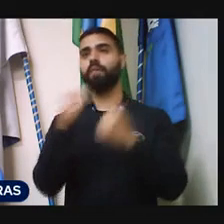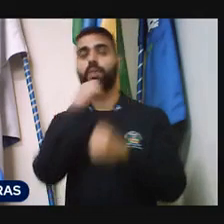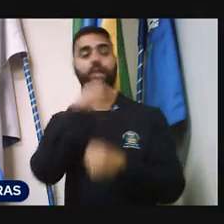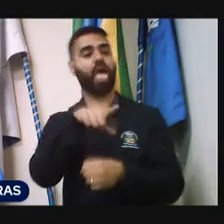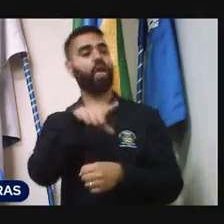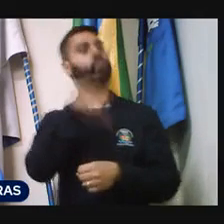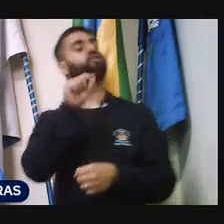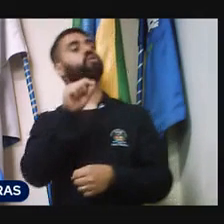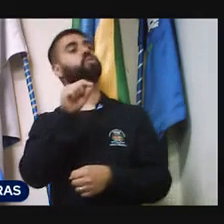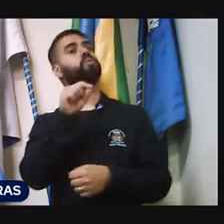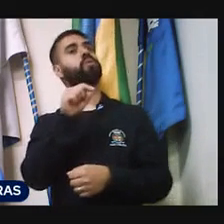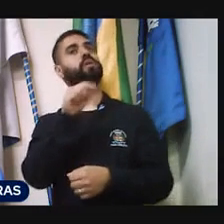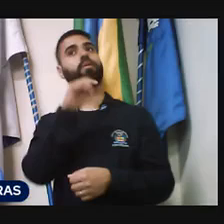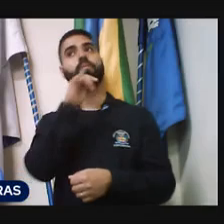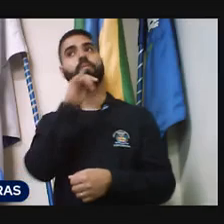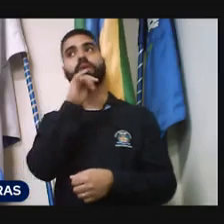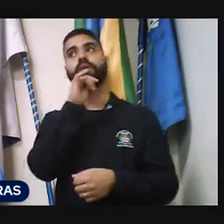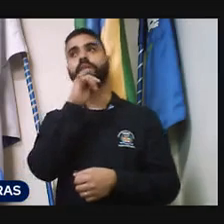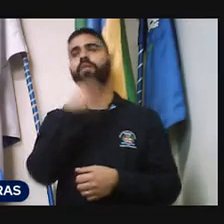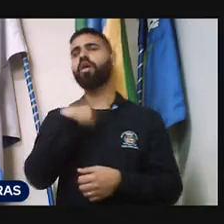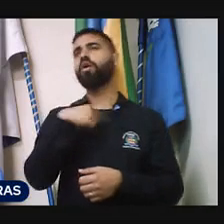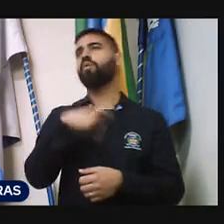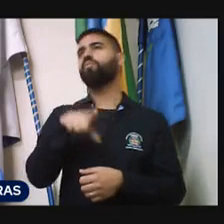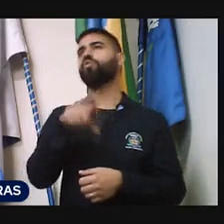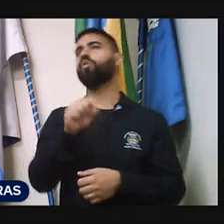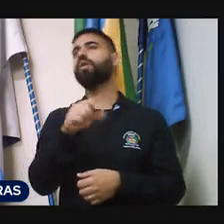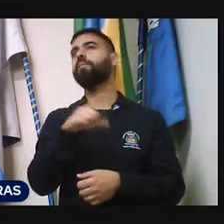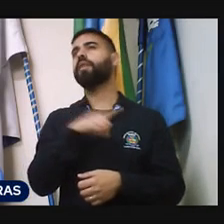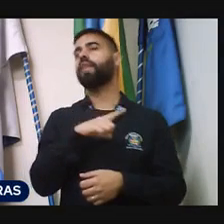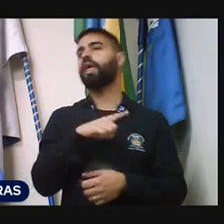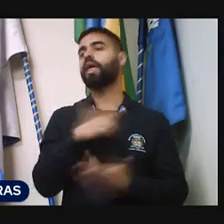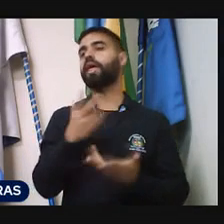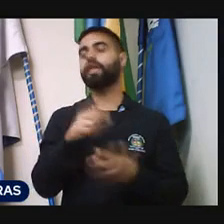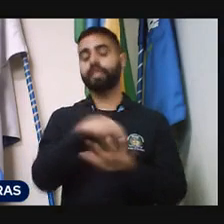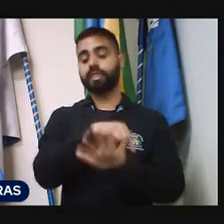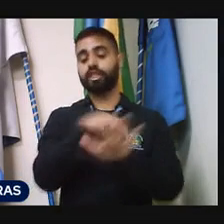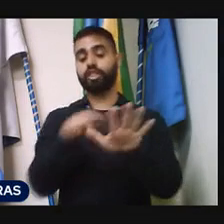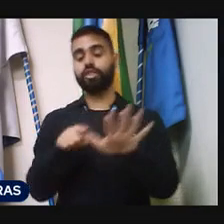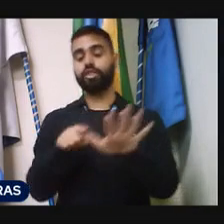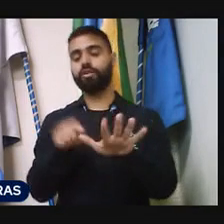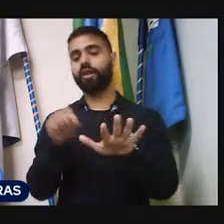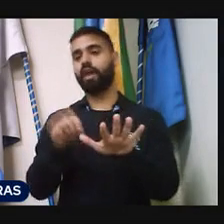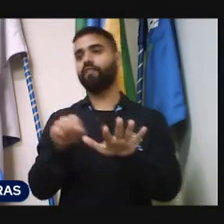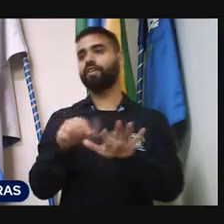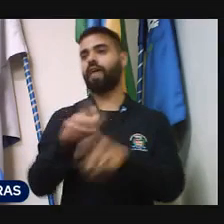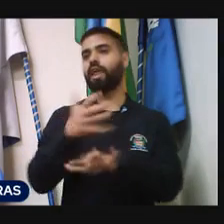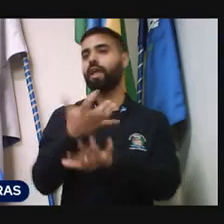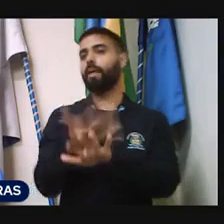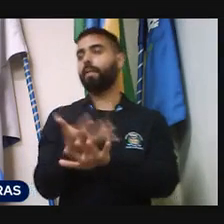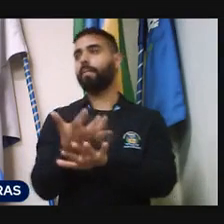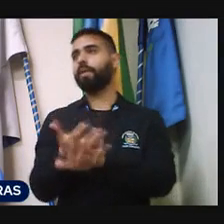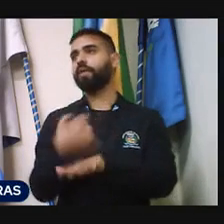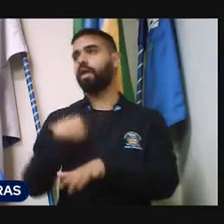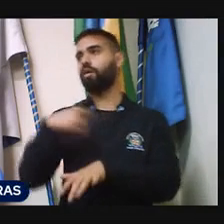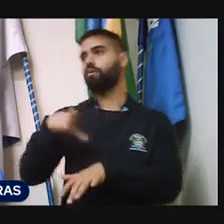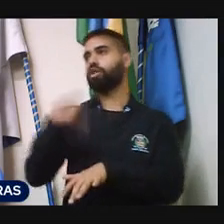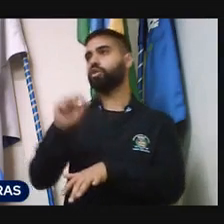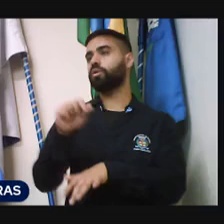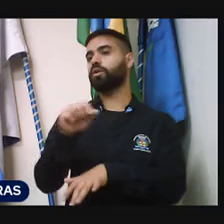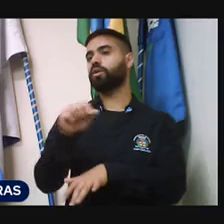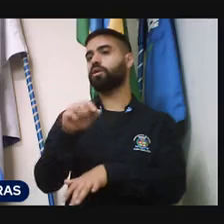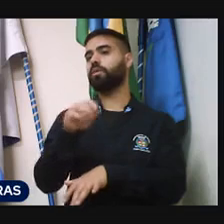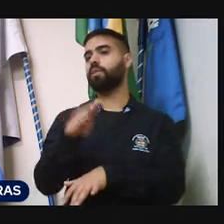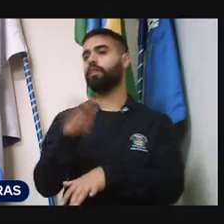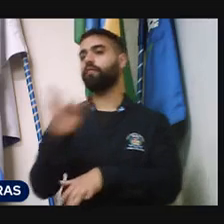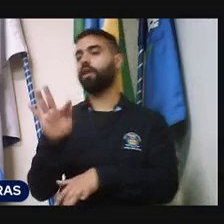por exemplo com academia ele é do meu partido lá para colocar em cinco academia que ia ser feita nos nas praças eu escolhi lá no bairro de Fátima